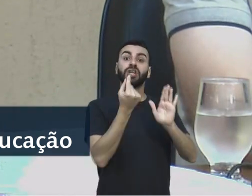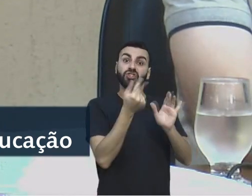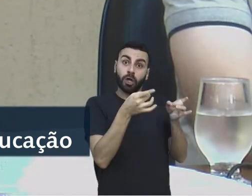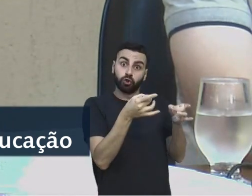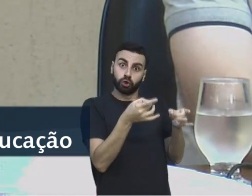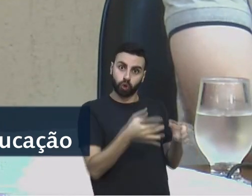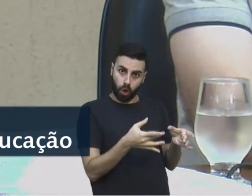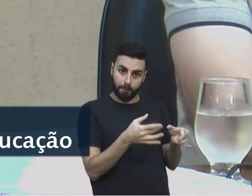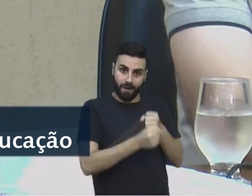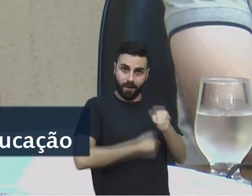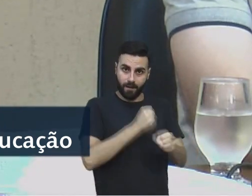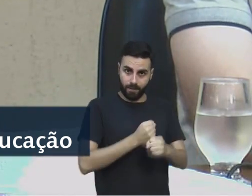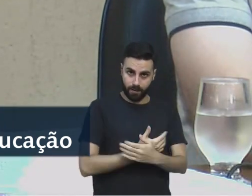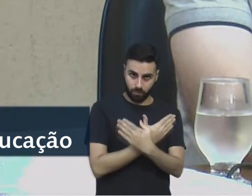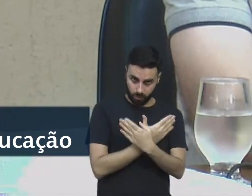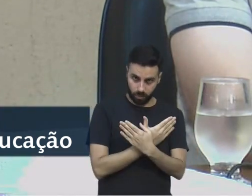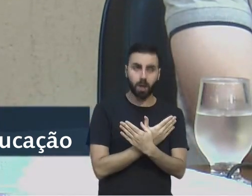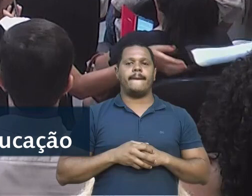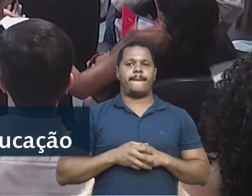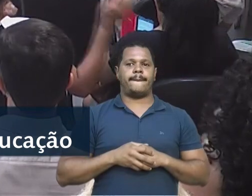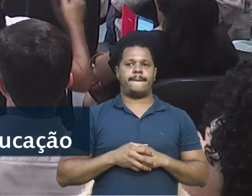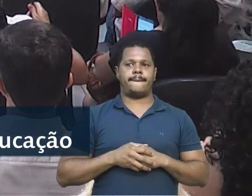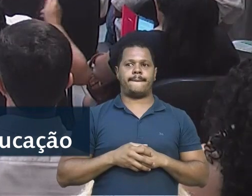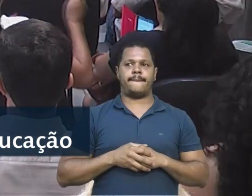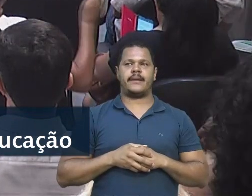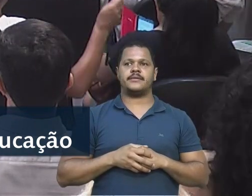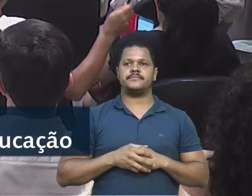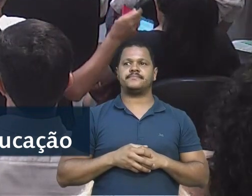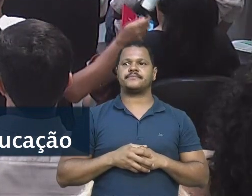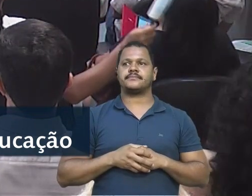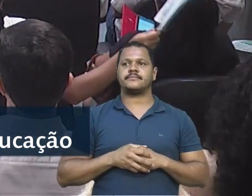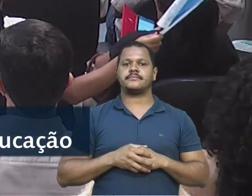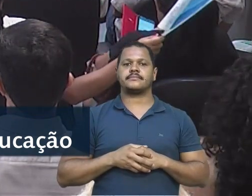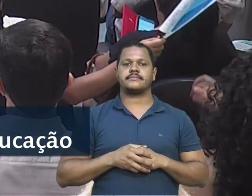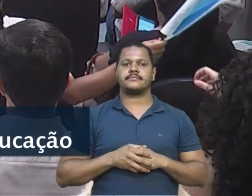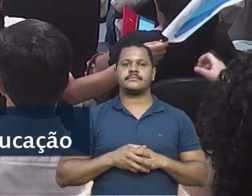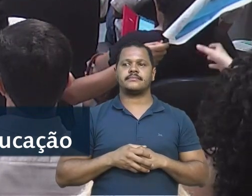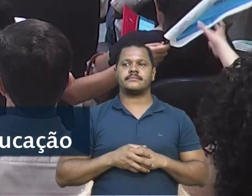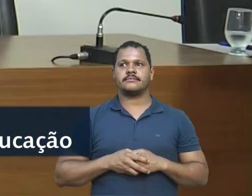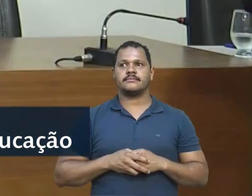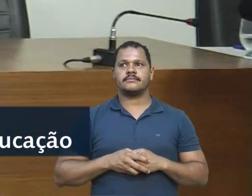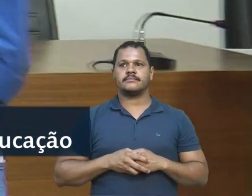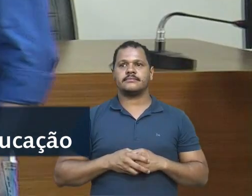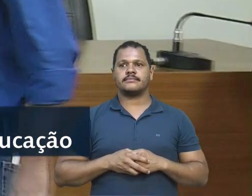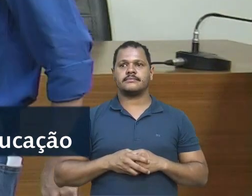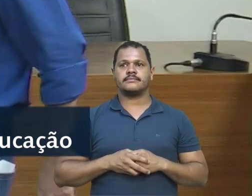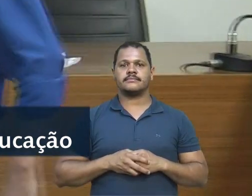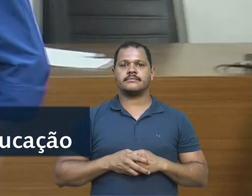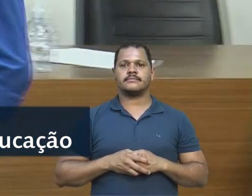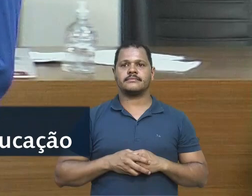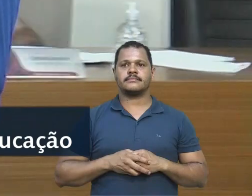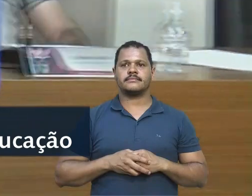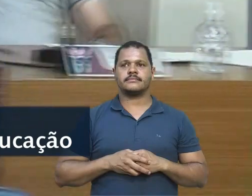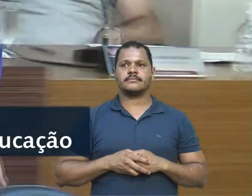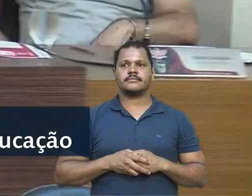do valor de dinheiro da sobra pros hospitais durante a reunião o comunicador e presidente da casa do empresário